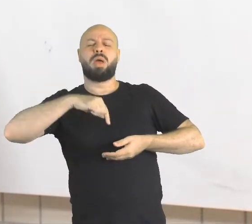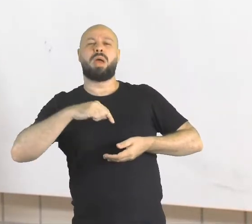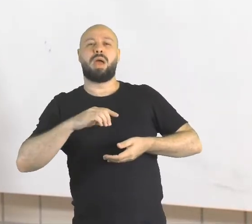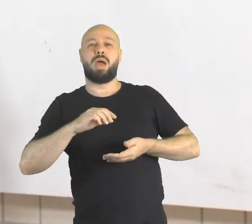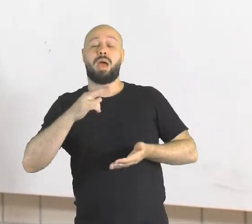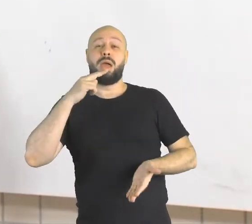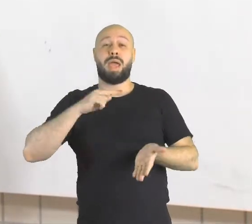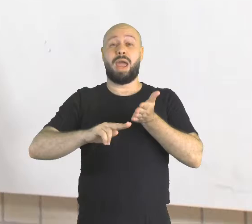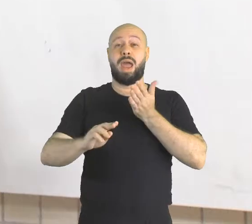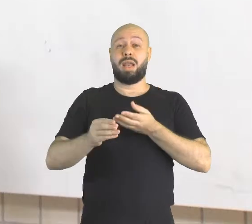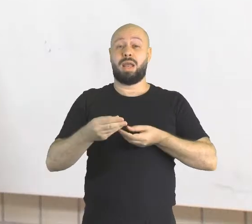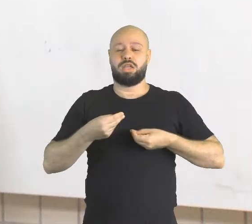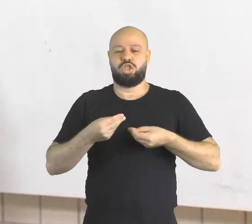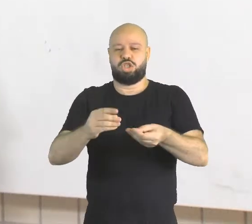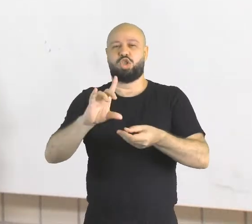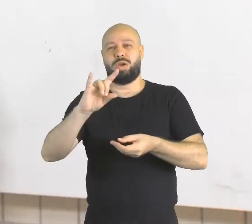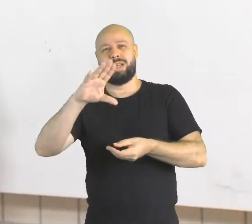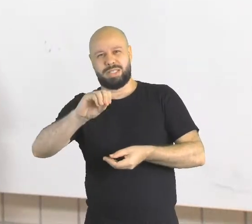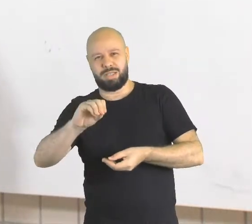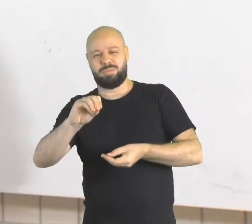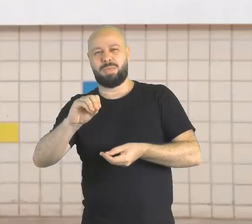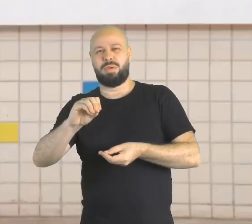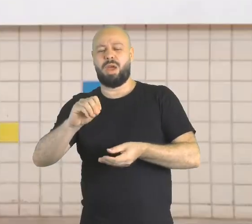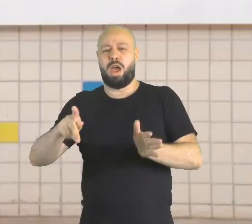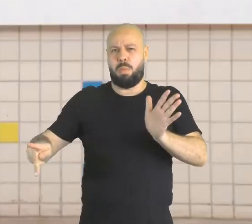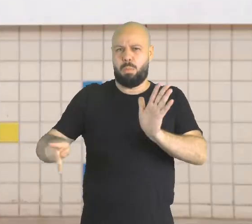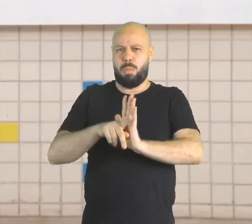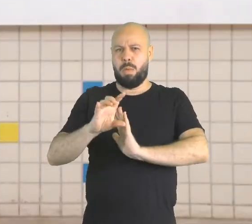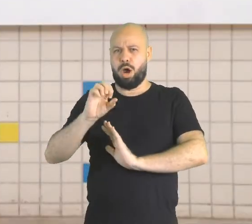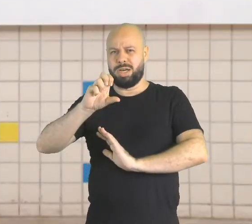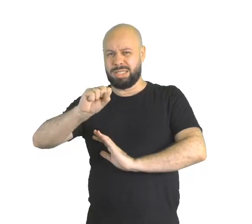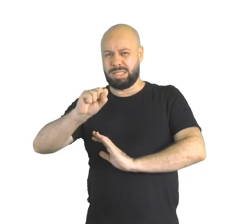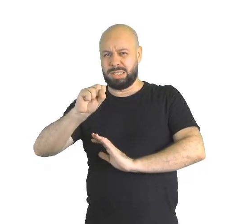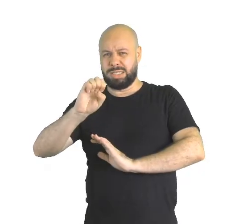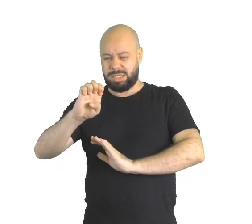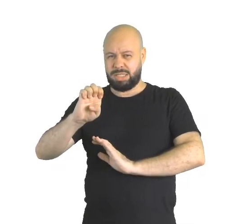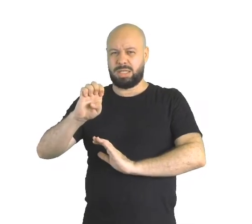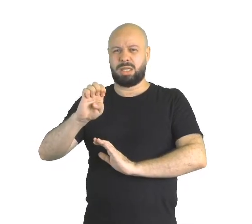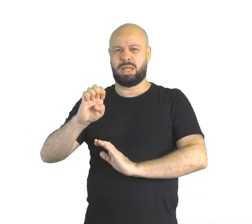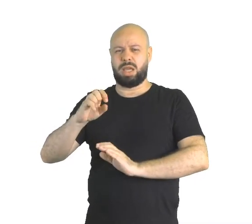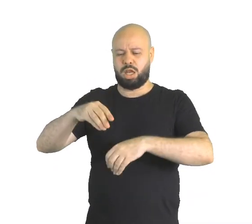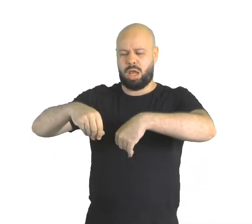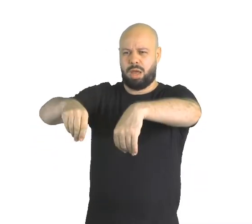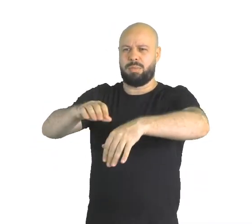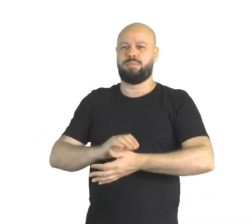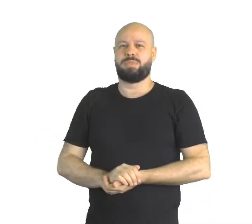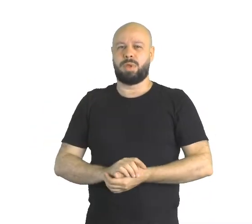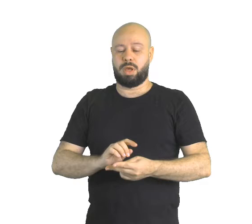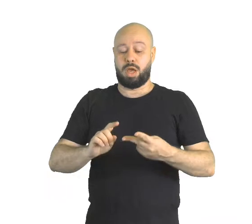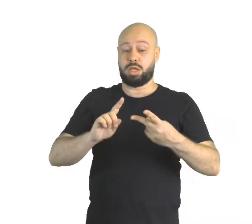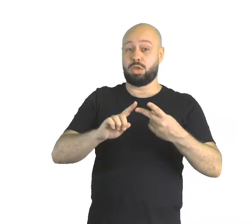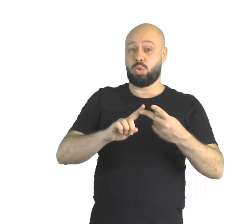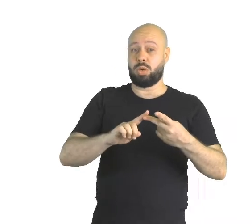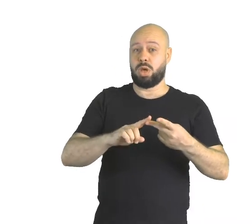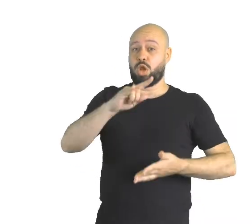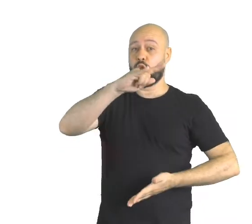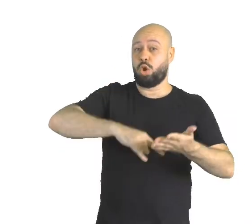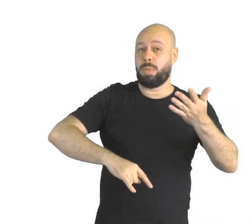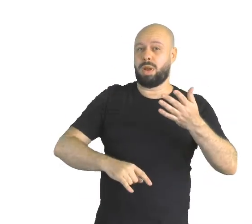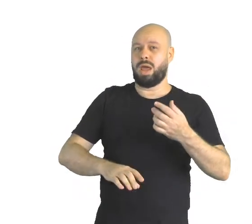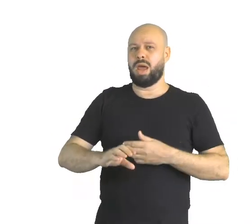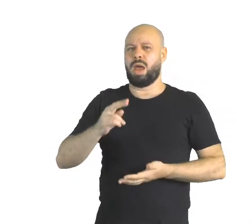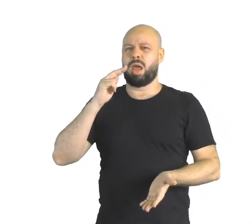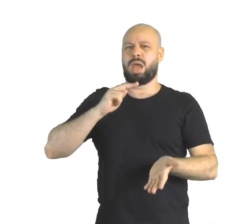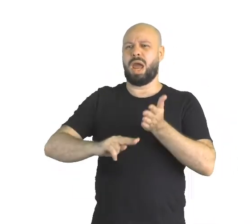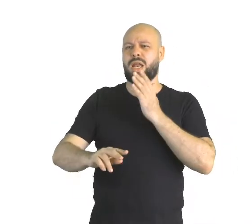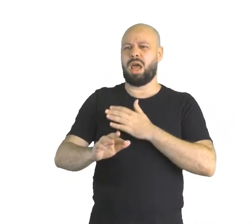de doação, que determinava a posse sobre a terra. O segundo documento seria a carta foral. A carta foral, em